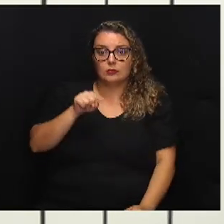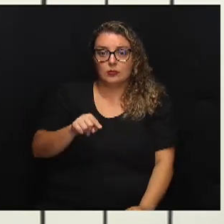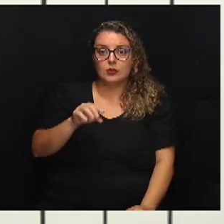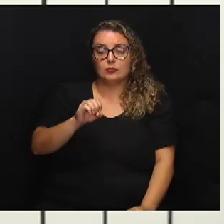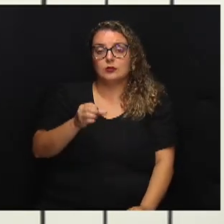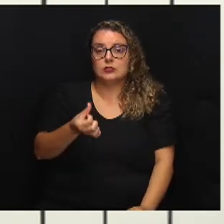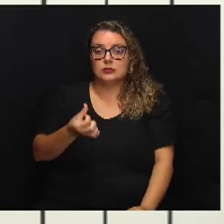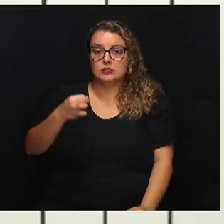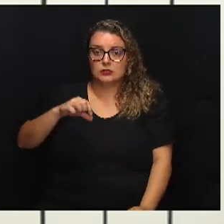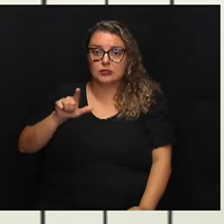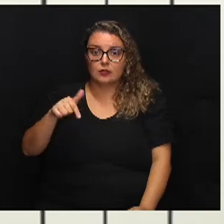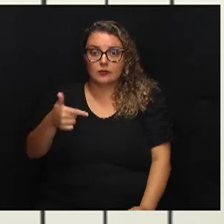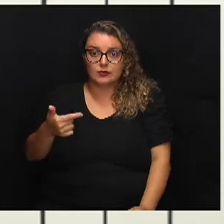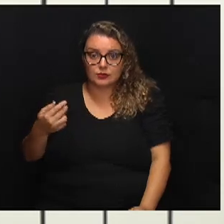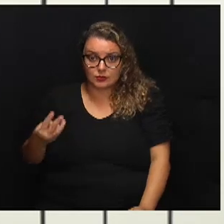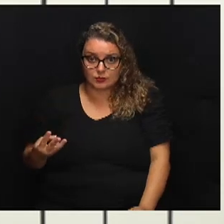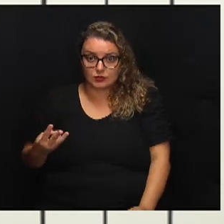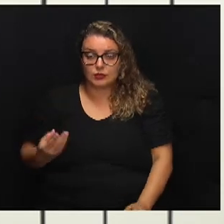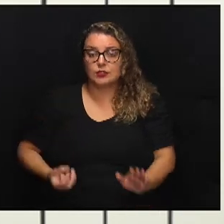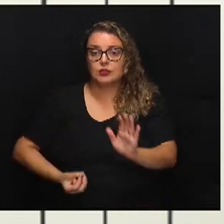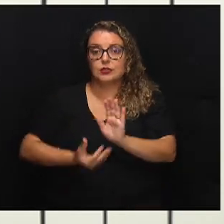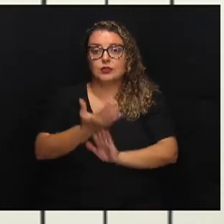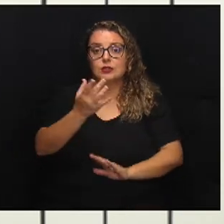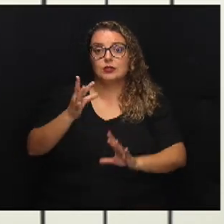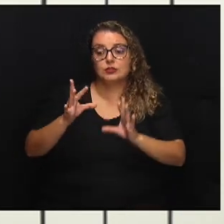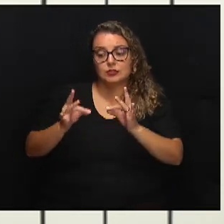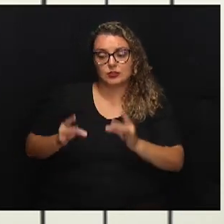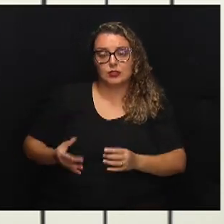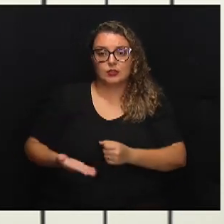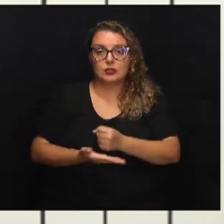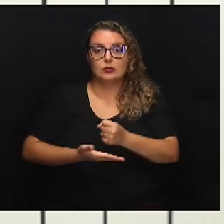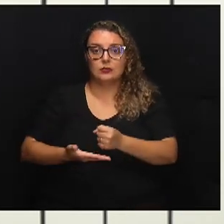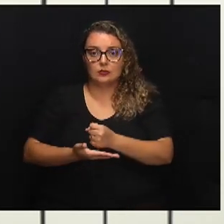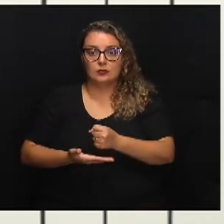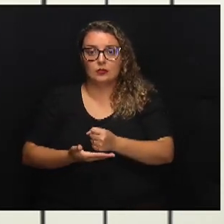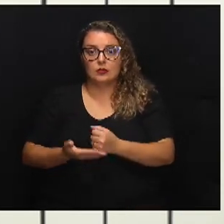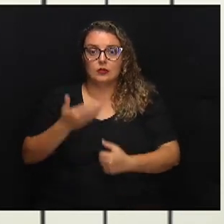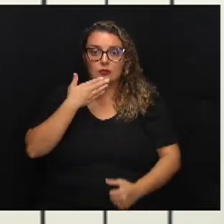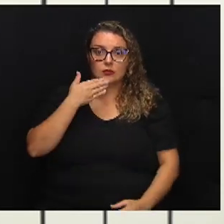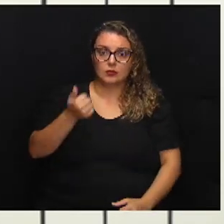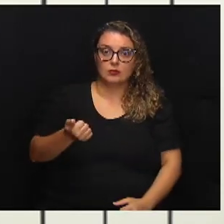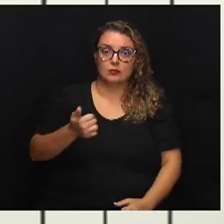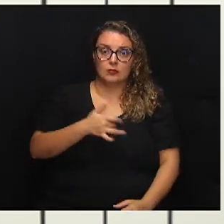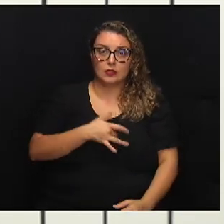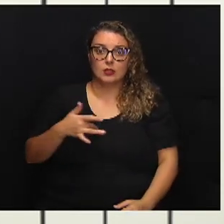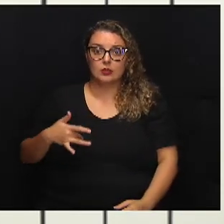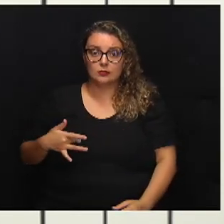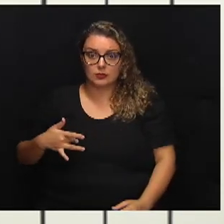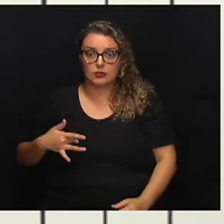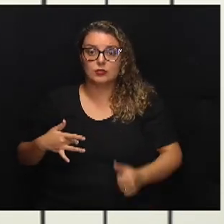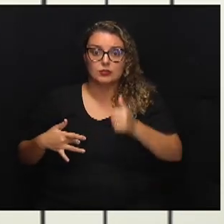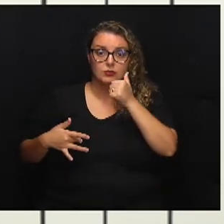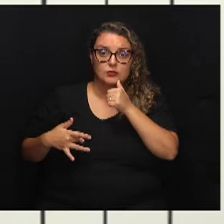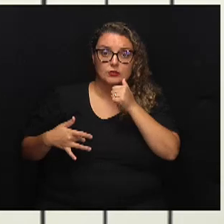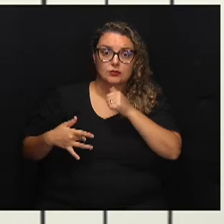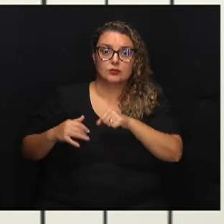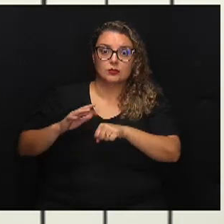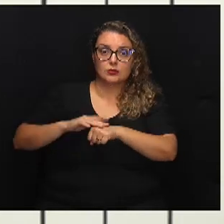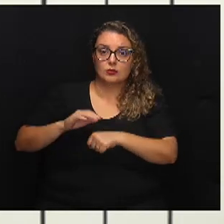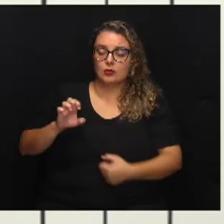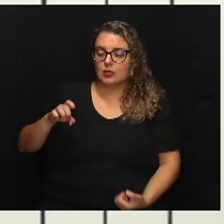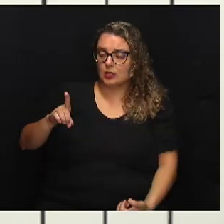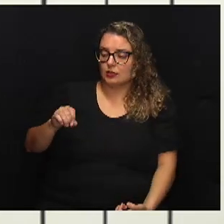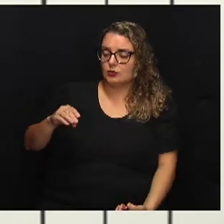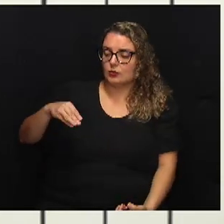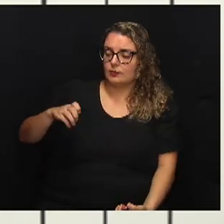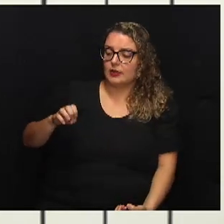de 2023, que institui diretrizes básicas para a melhora da saúde das mulheres com